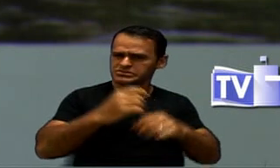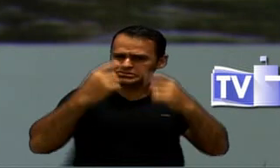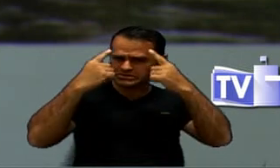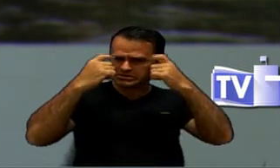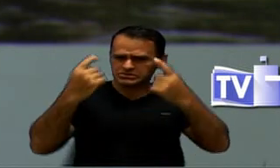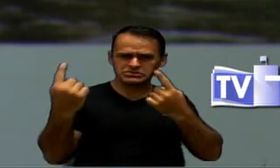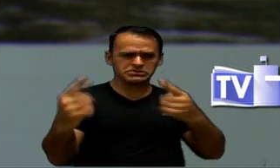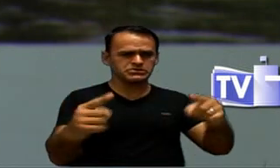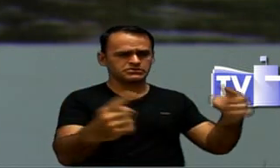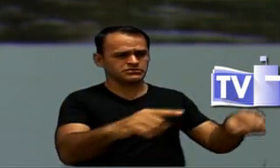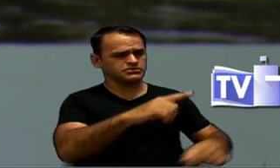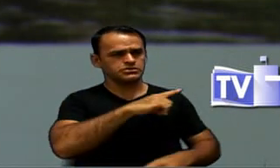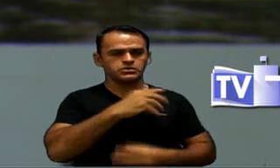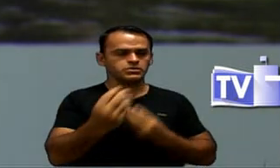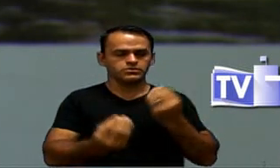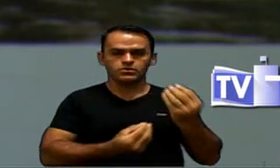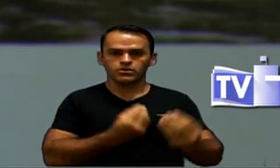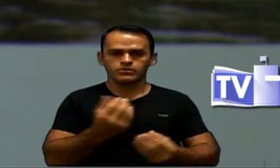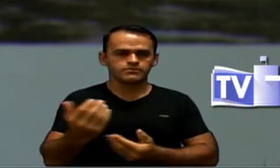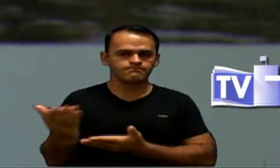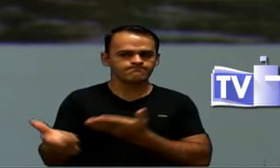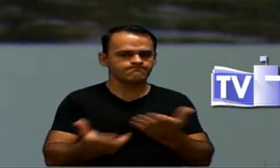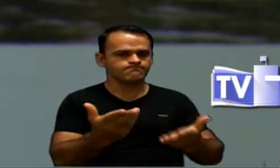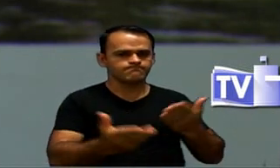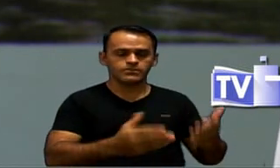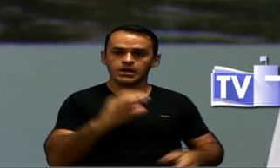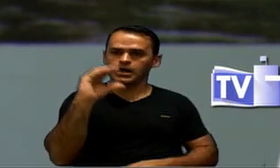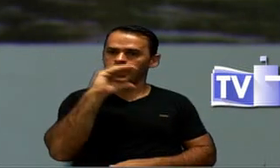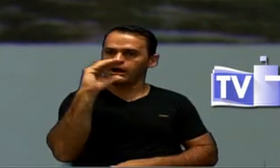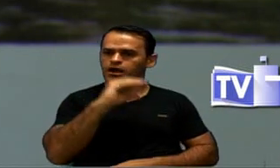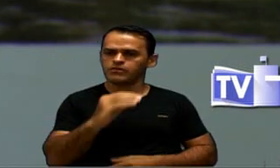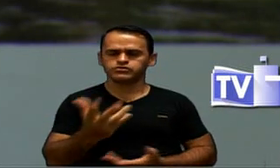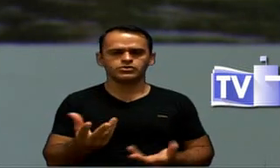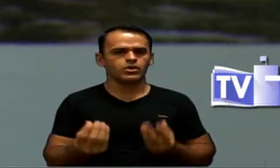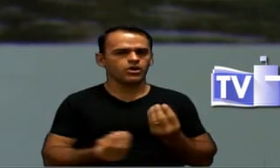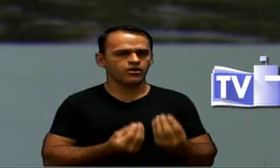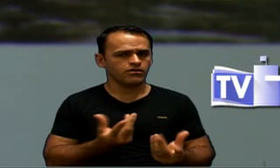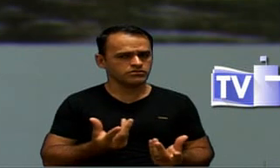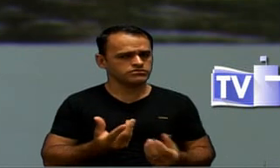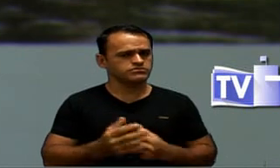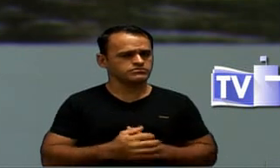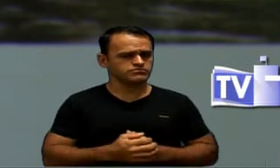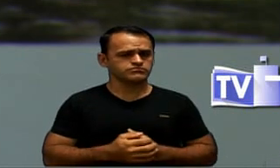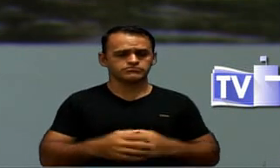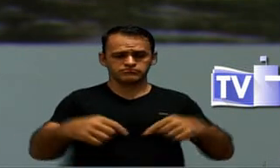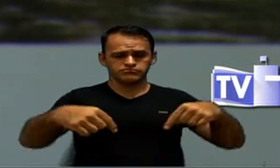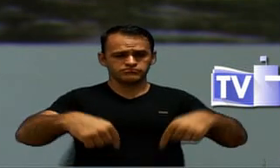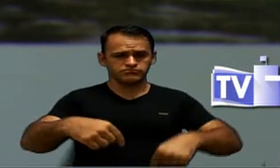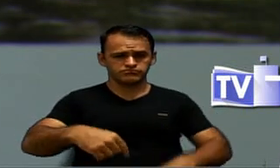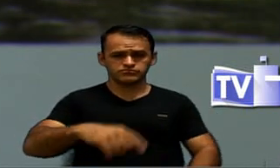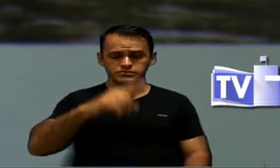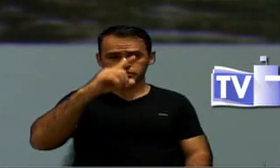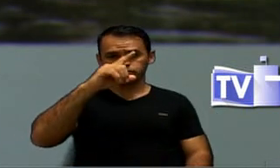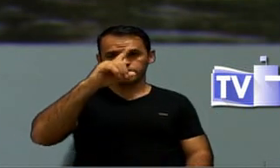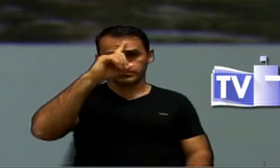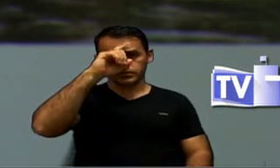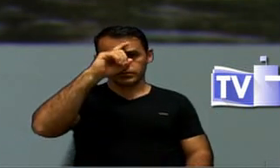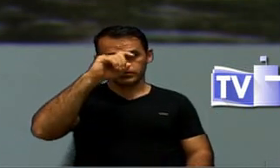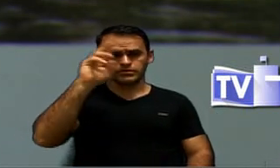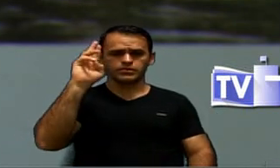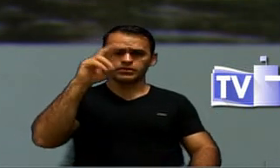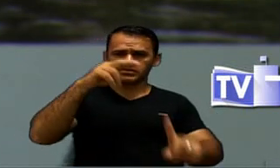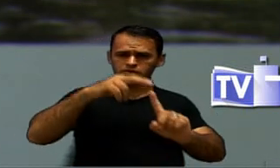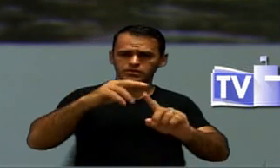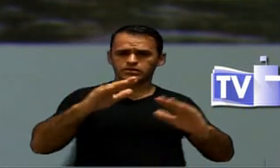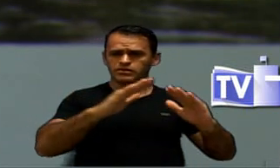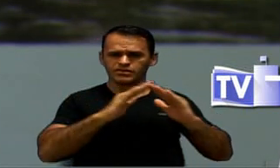mulheres e homens adultos, como se atender as vítimas de violência sexual. Aqui o nosso hospital de referência é o conjunto hospitalar. Nós